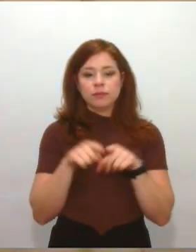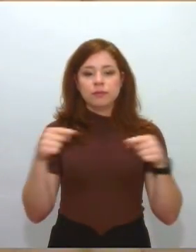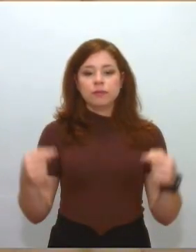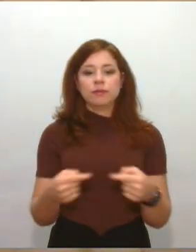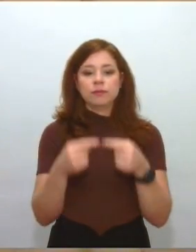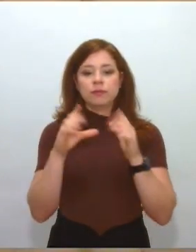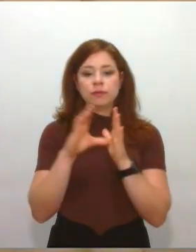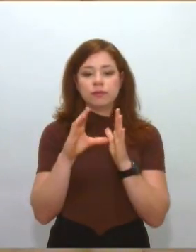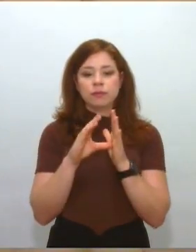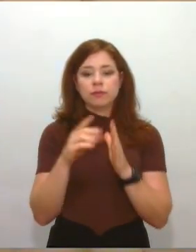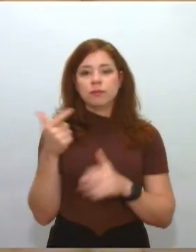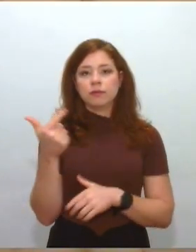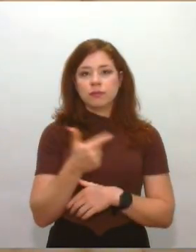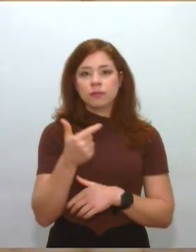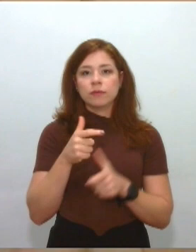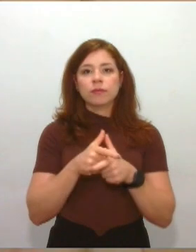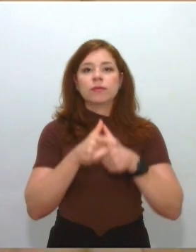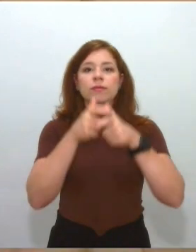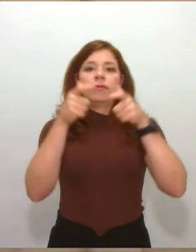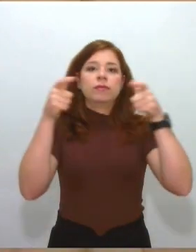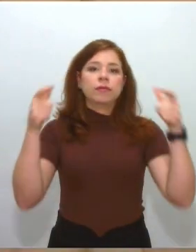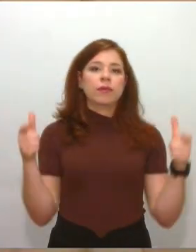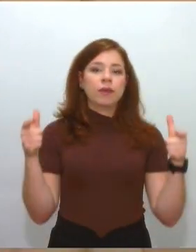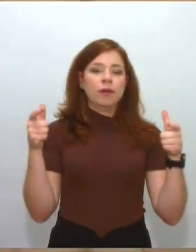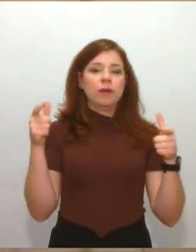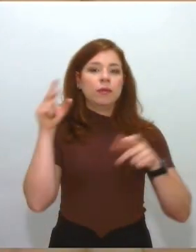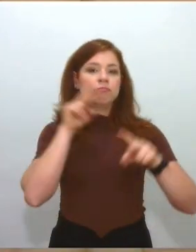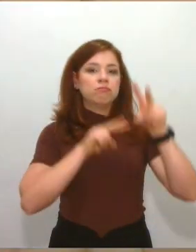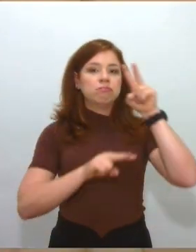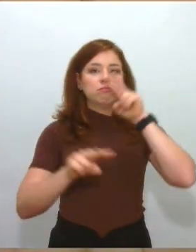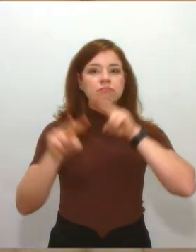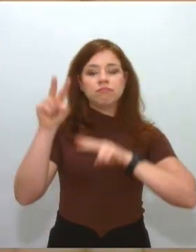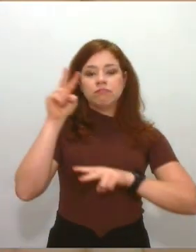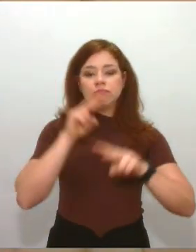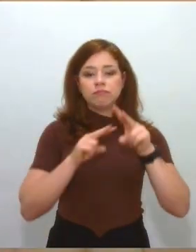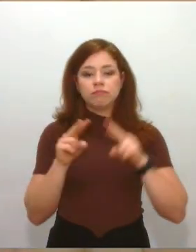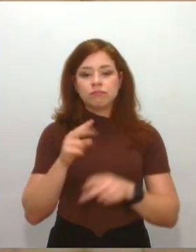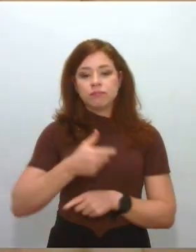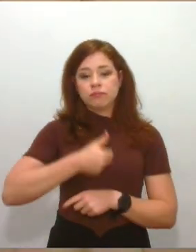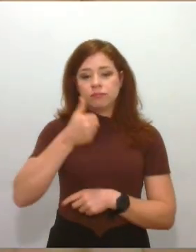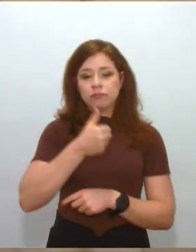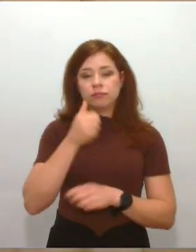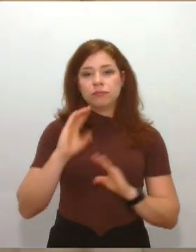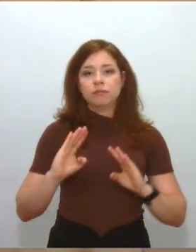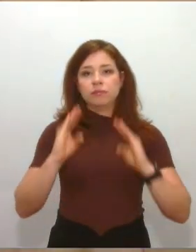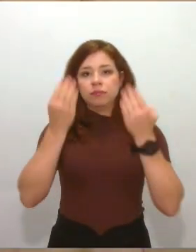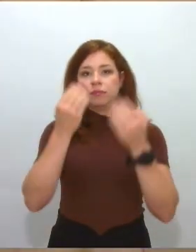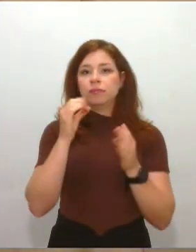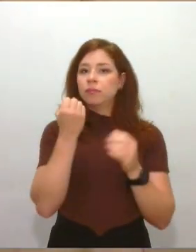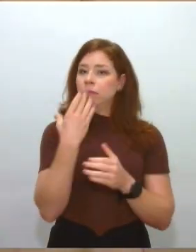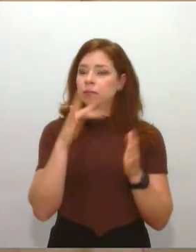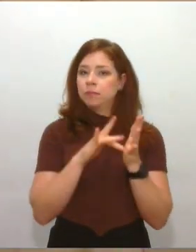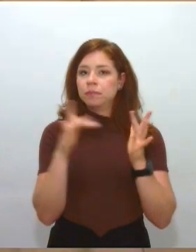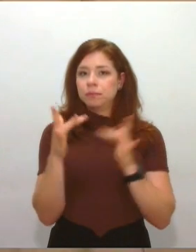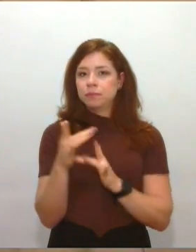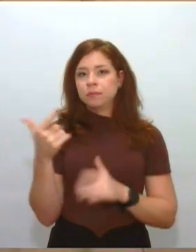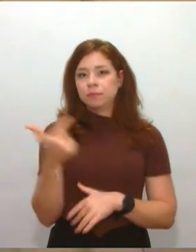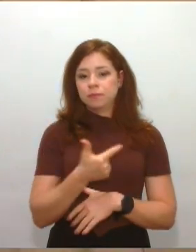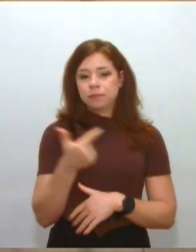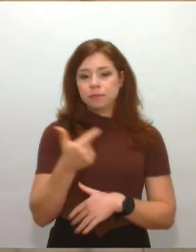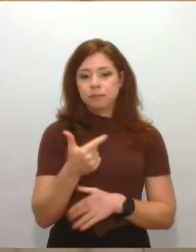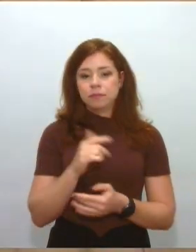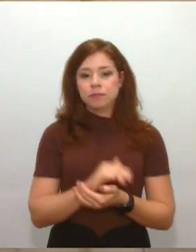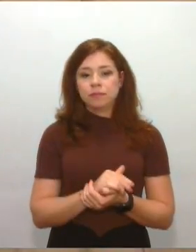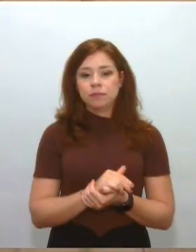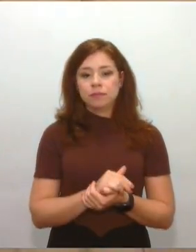espetáculo visual que a gente tem na cidade. O primeiro é a nossa Festa de Bom Jesus. O segundo é essa fanfarra Simples Polivalente no